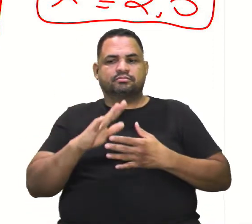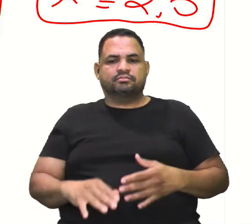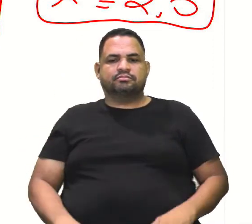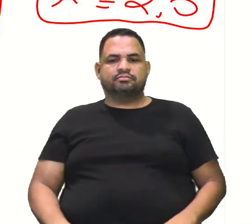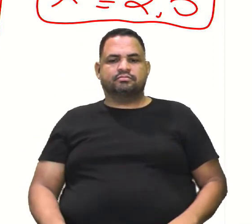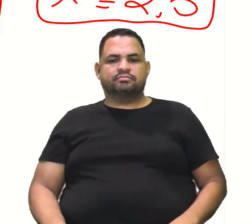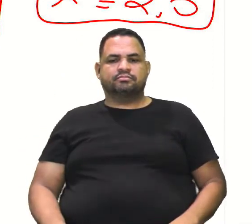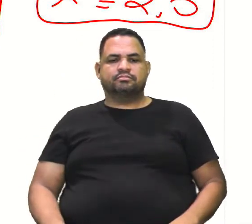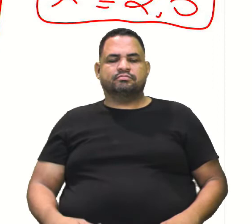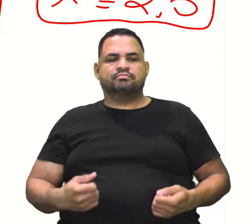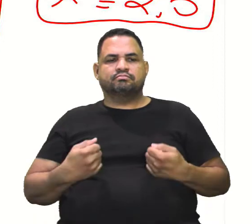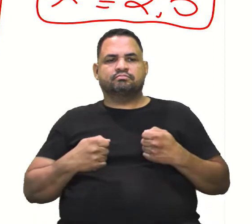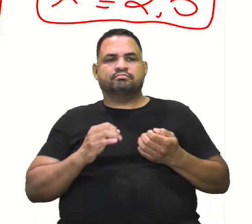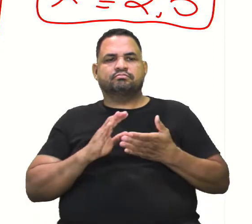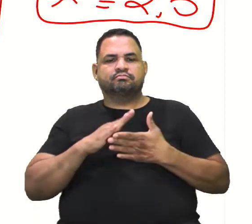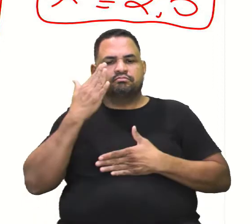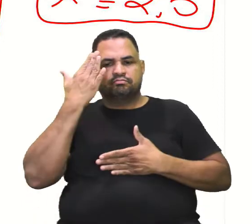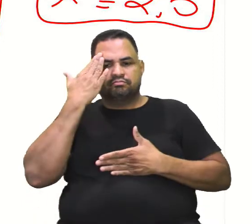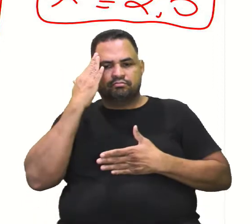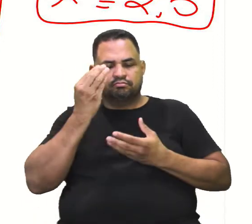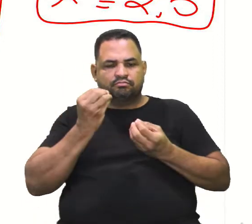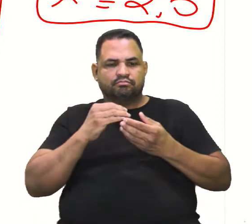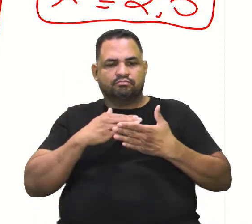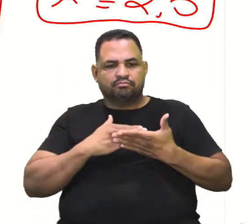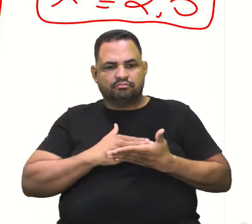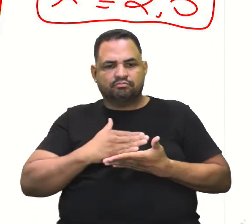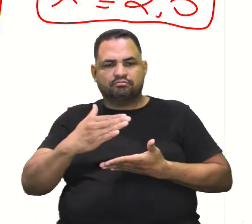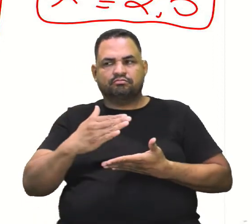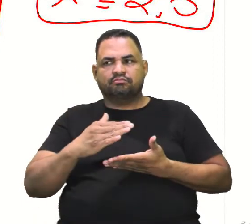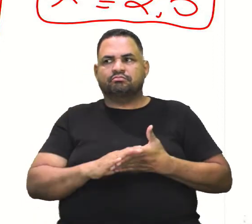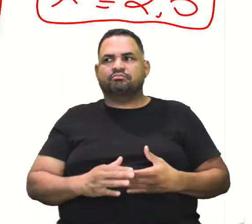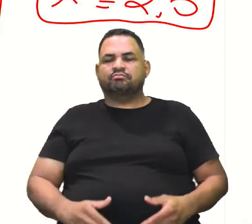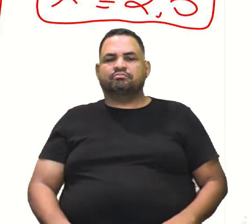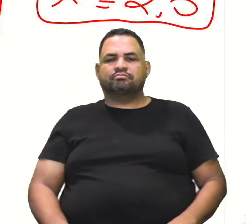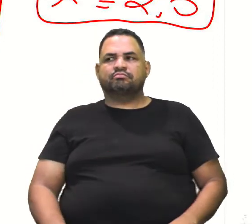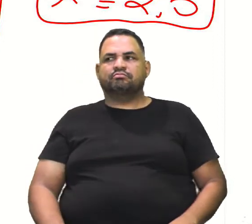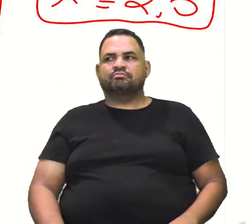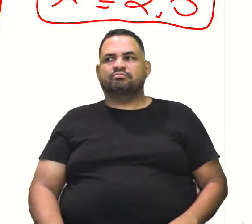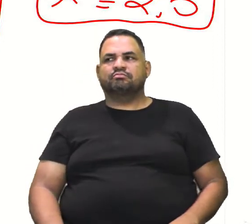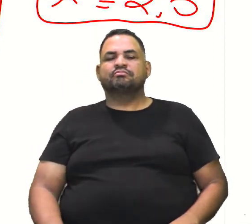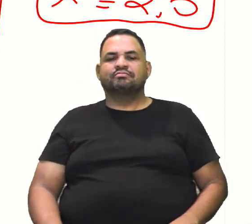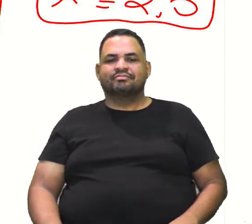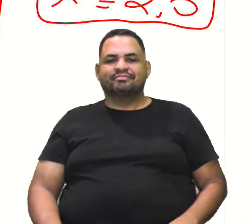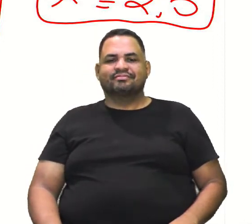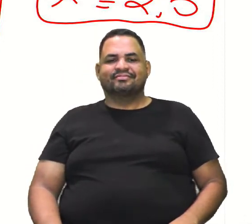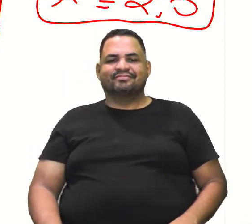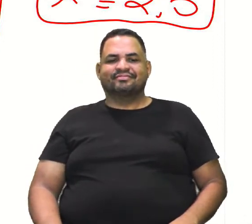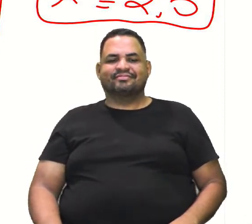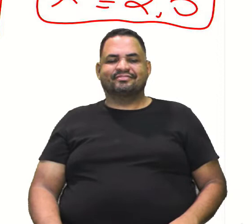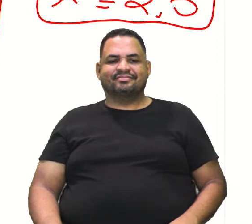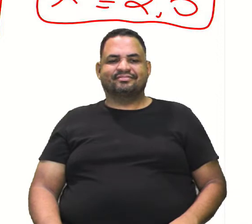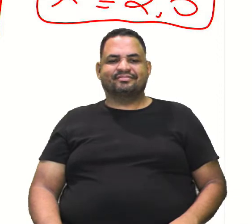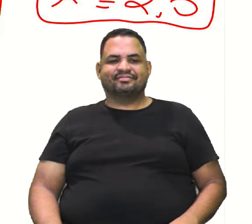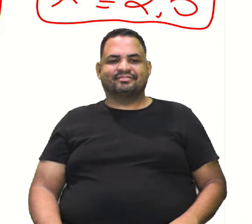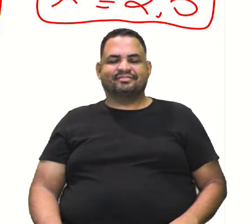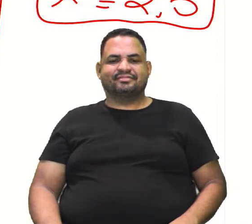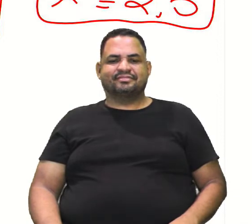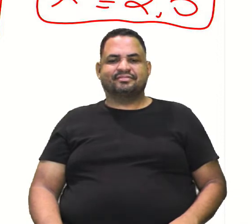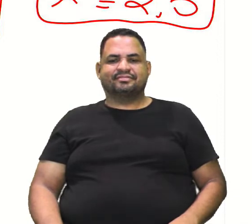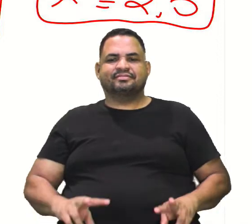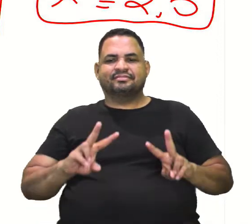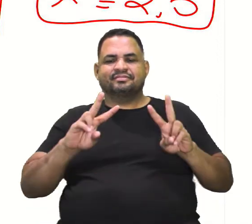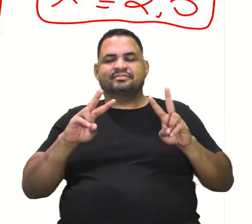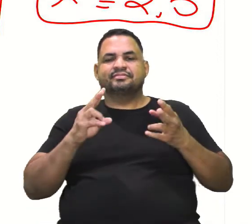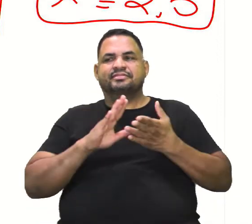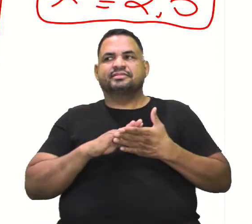imaginária, para eles poderem entender como é que vai ficar daqui para frente agora a vida deles. Muito verdade. boa. Na verdade, esse assunto é do assunto